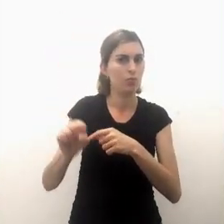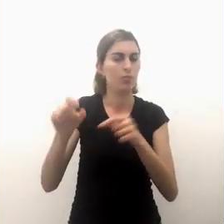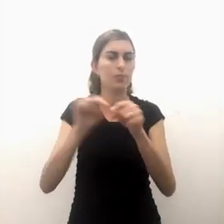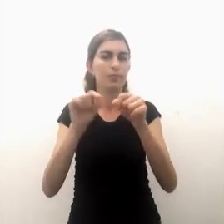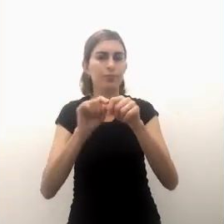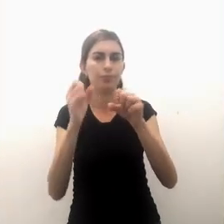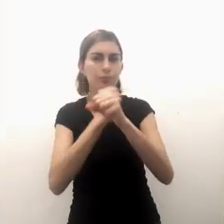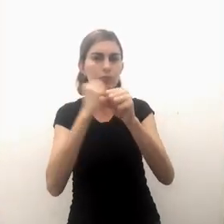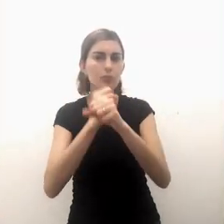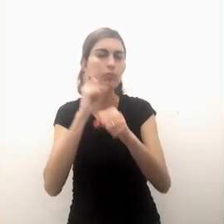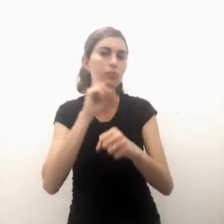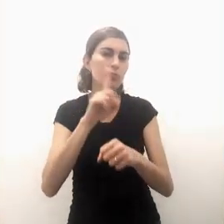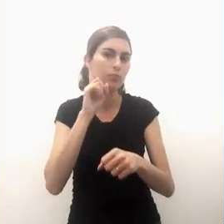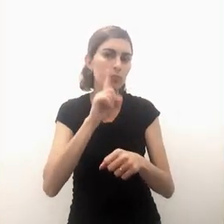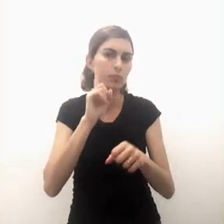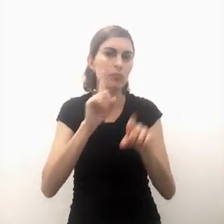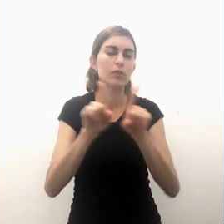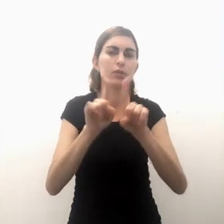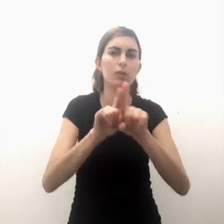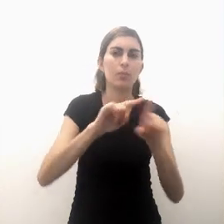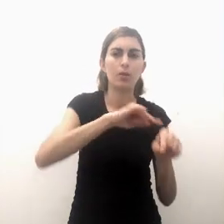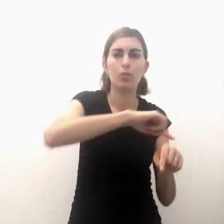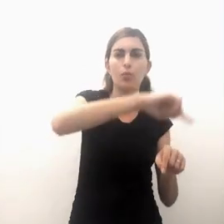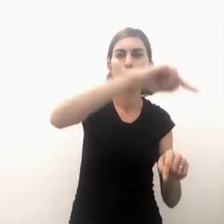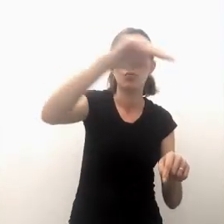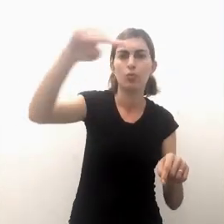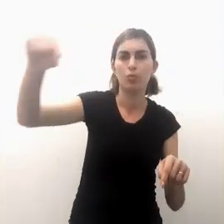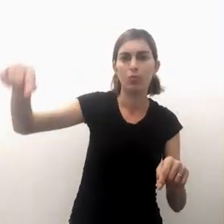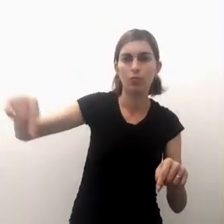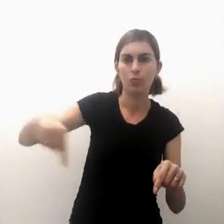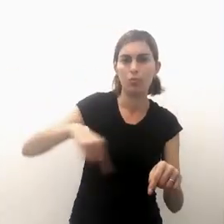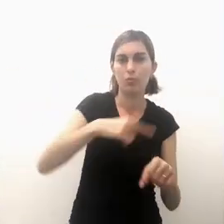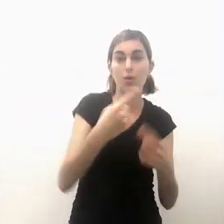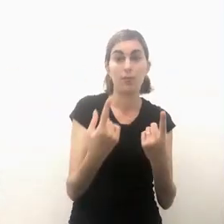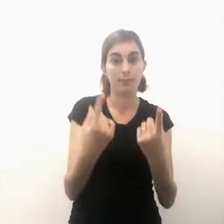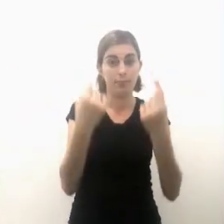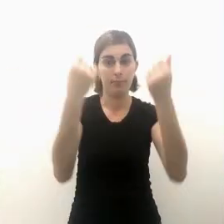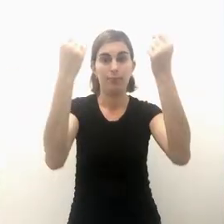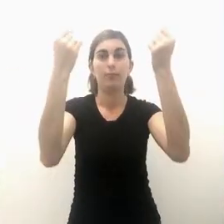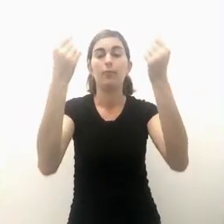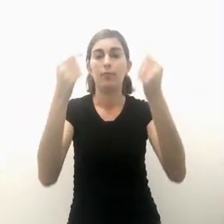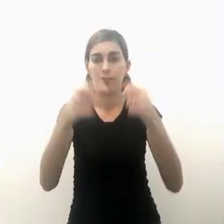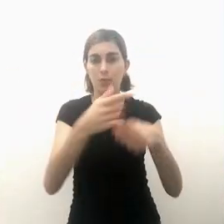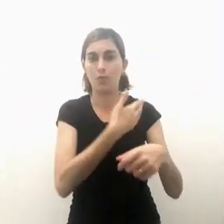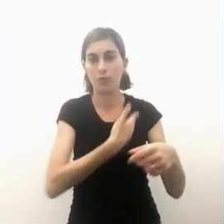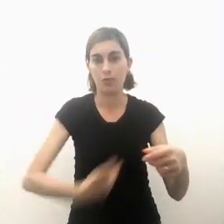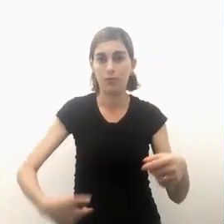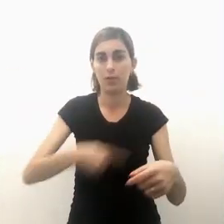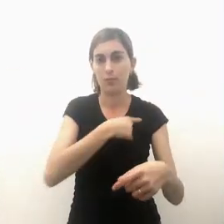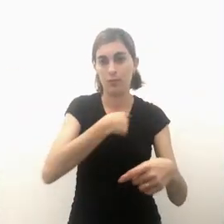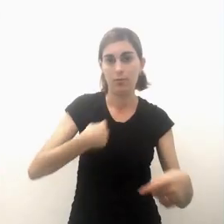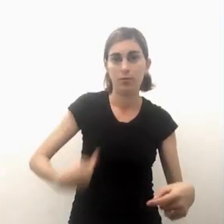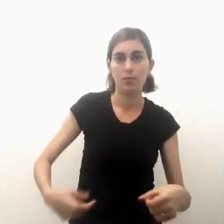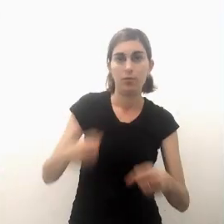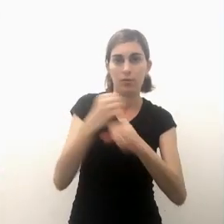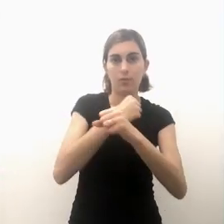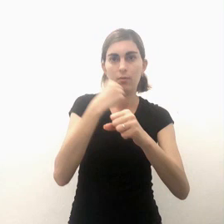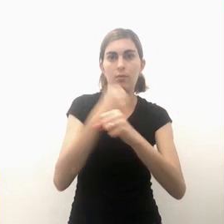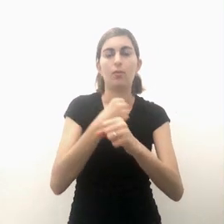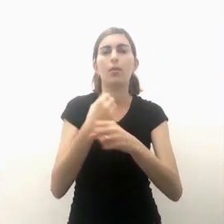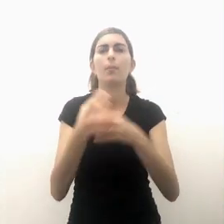obras também nos Estados Unidos. Então, esse cinturão em rota são altos investimentos do governo chinês,